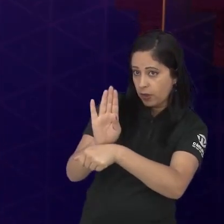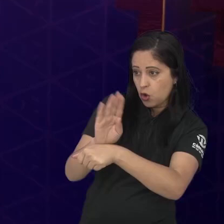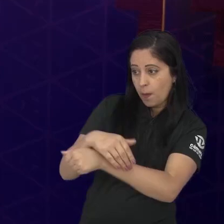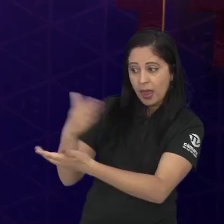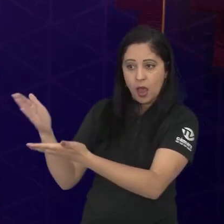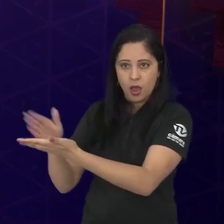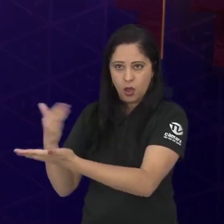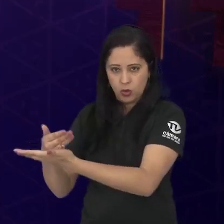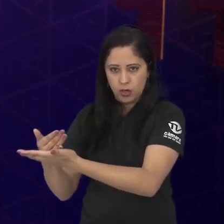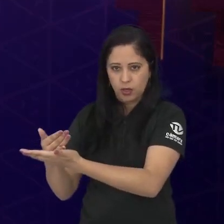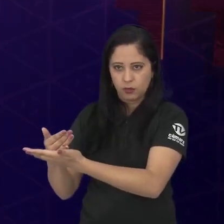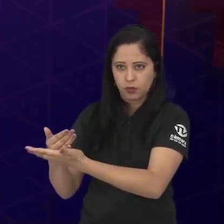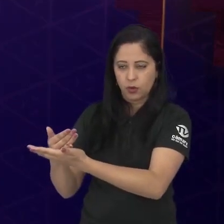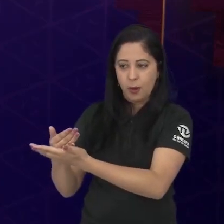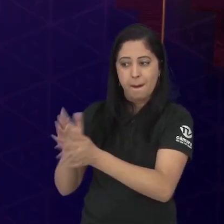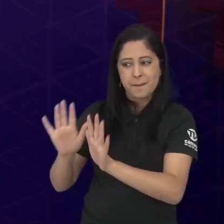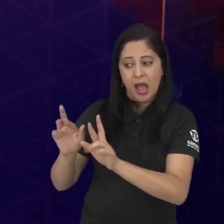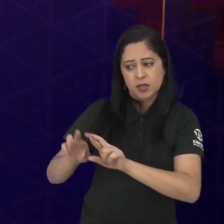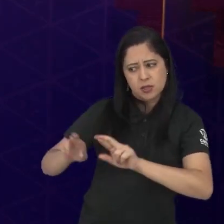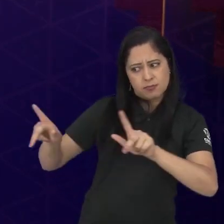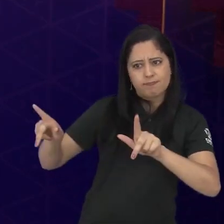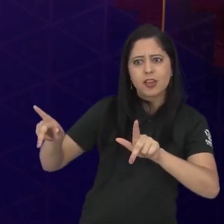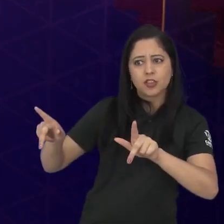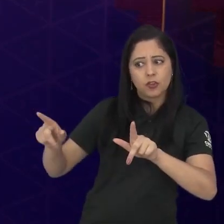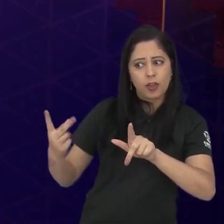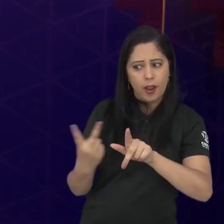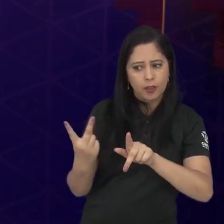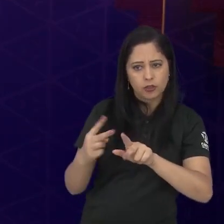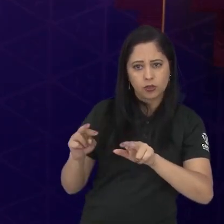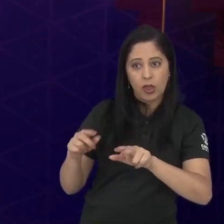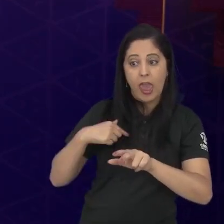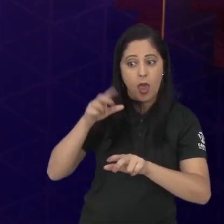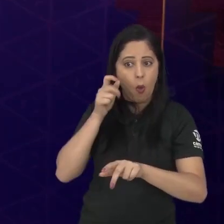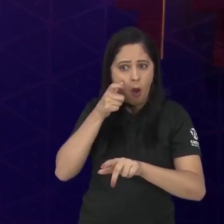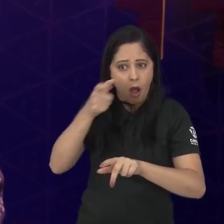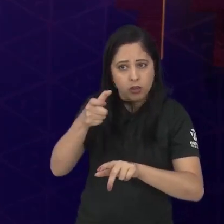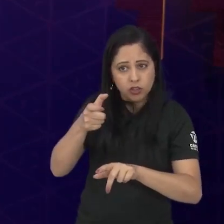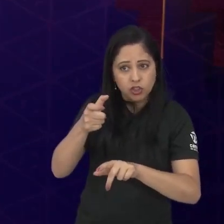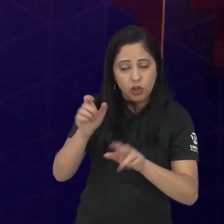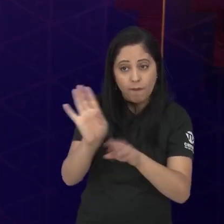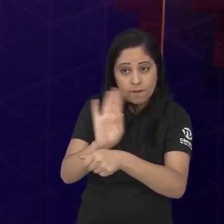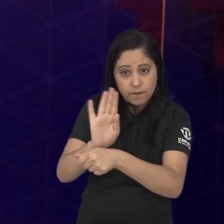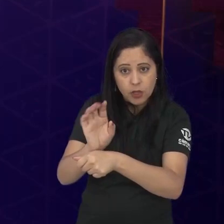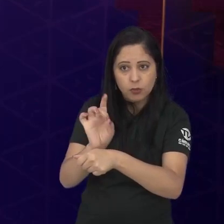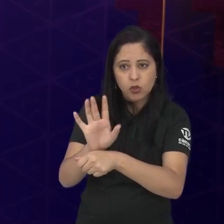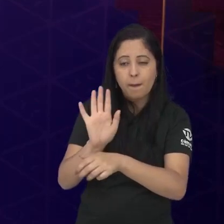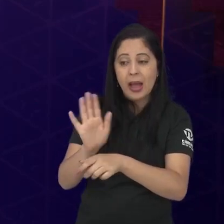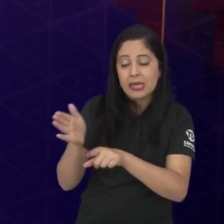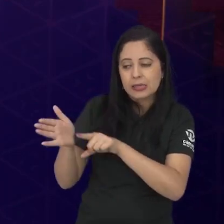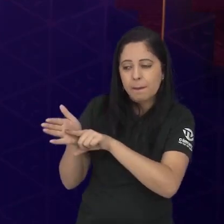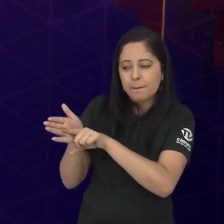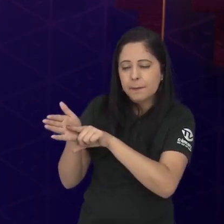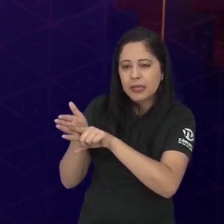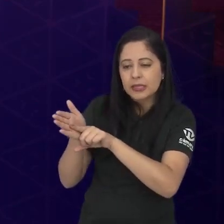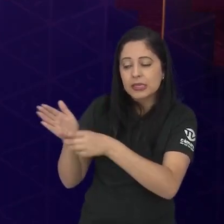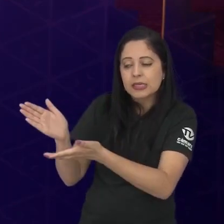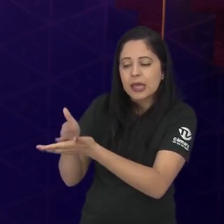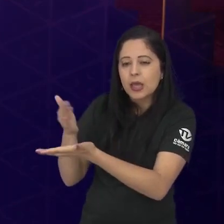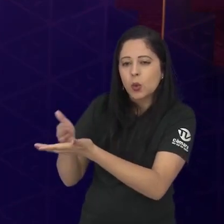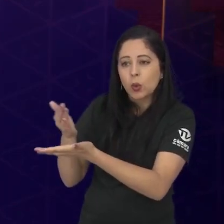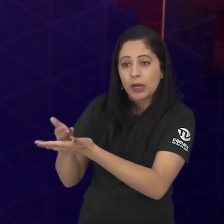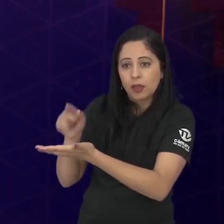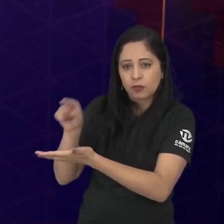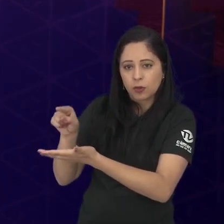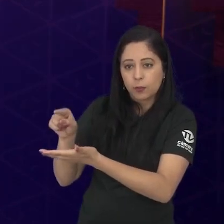tal, e é bem diferente o livro do filme. Eu só assisti o filme, mas comecei a dar uma pesquisada sobre o